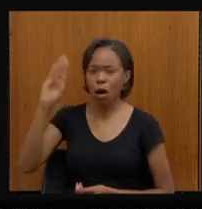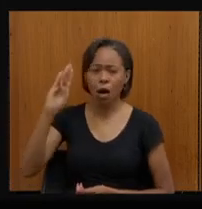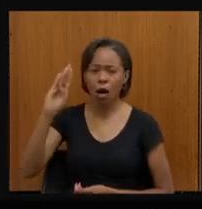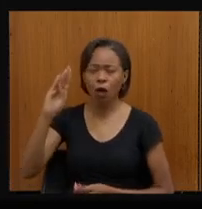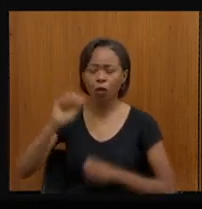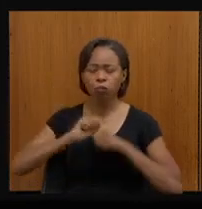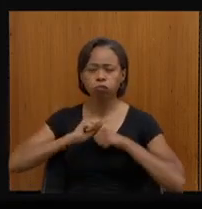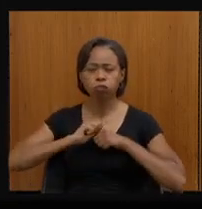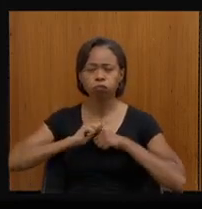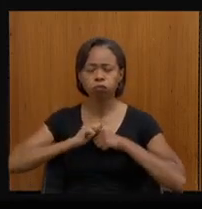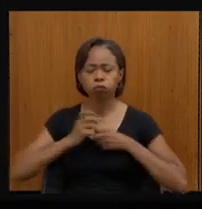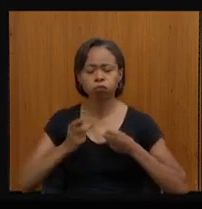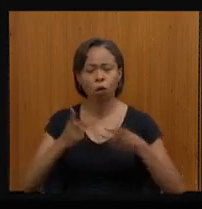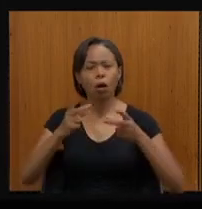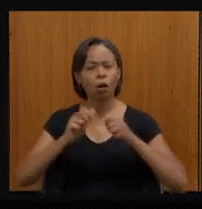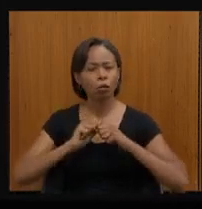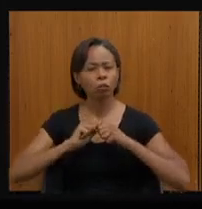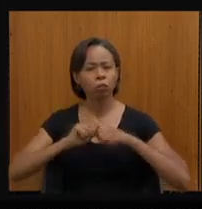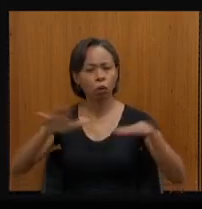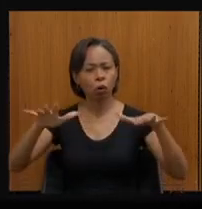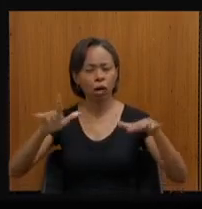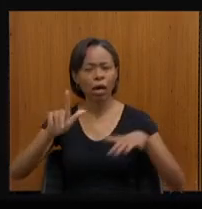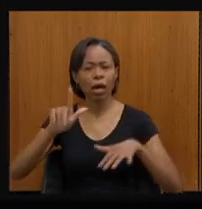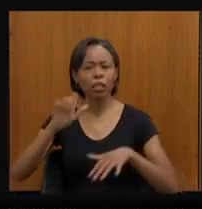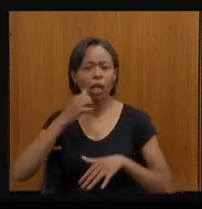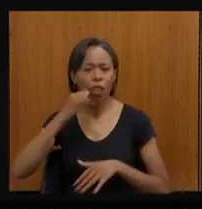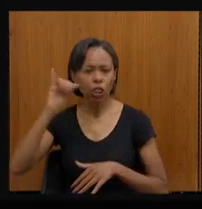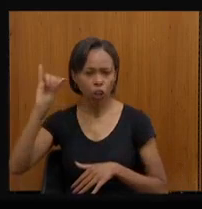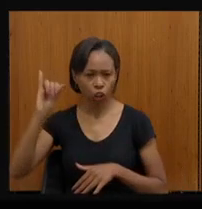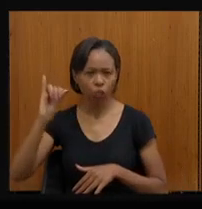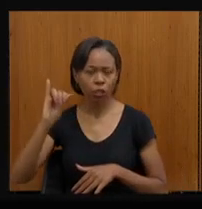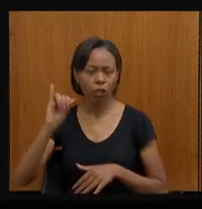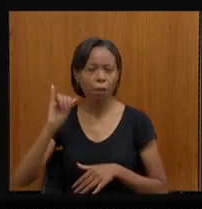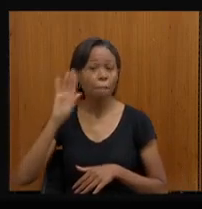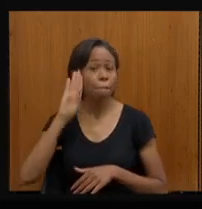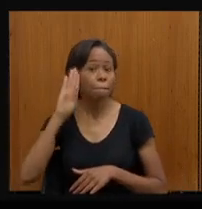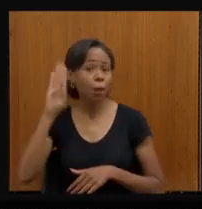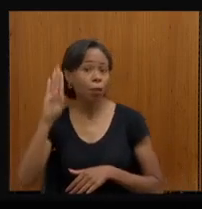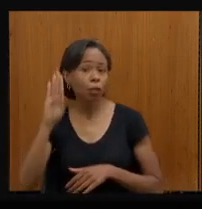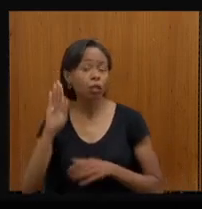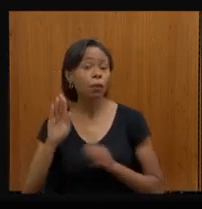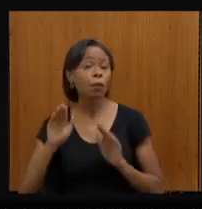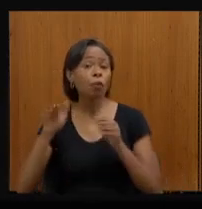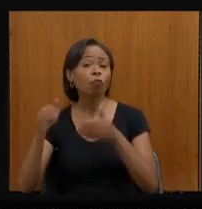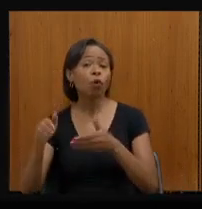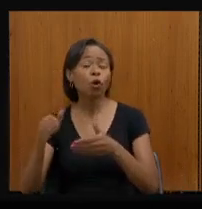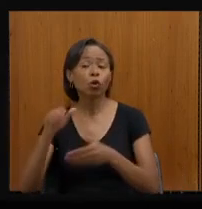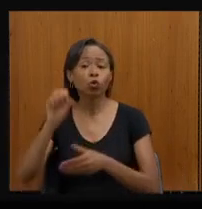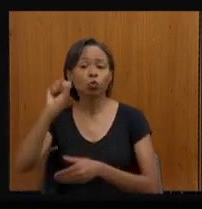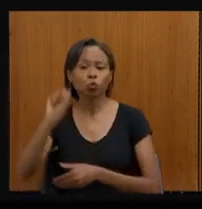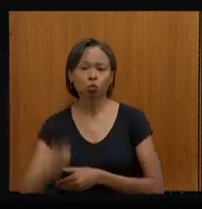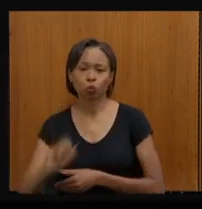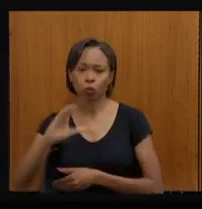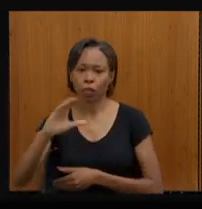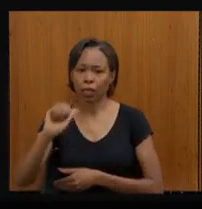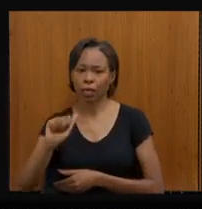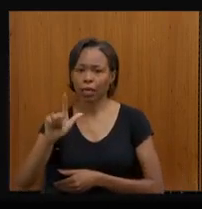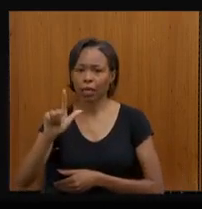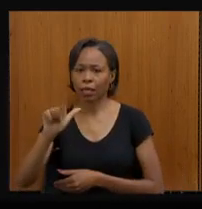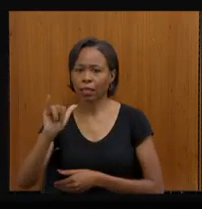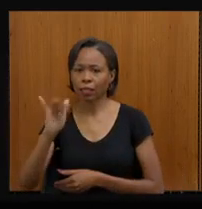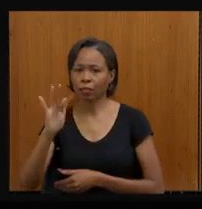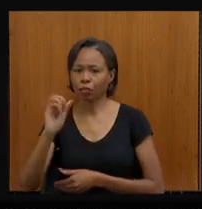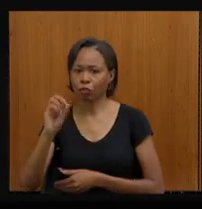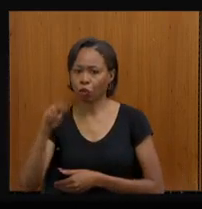Estados Unidos ela fornece basicamente para região do sul da Califórnia e a gente falando dela na